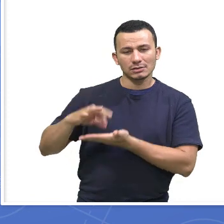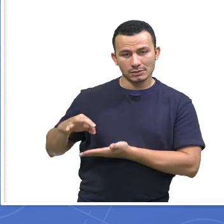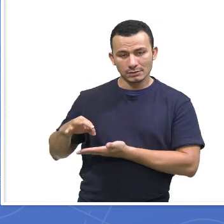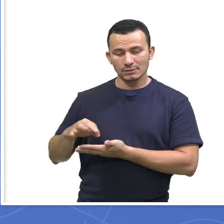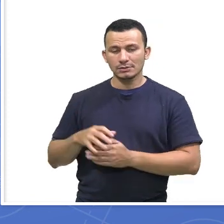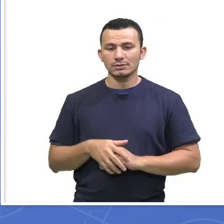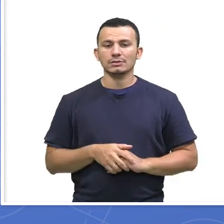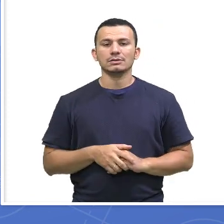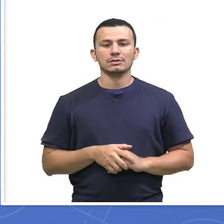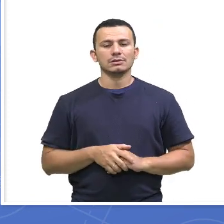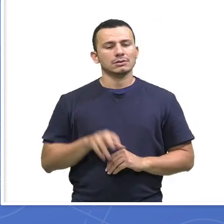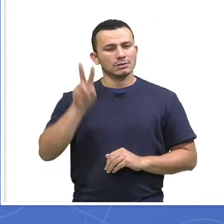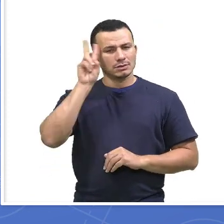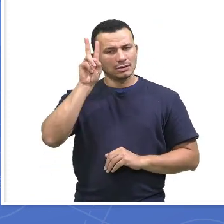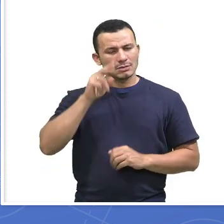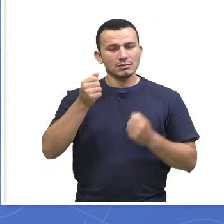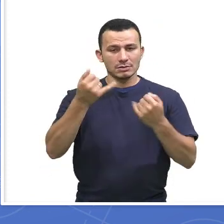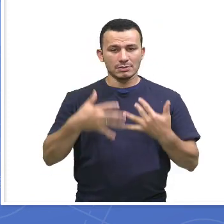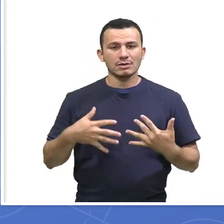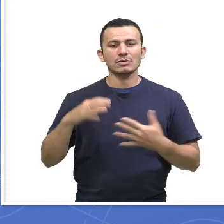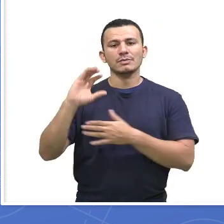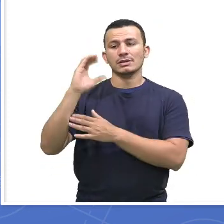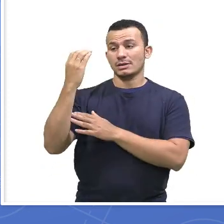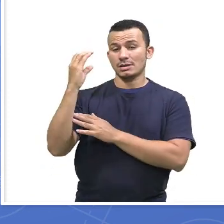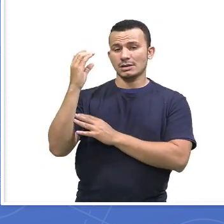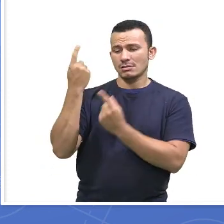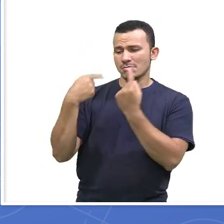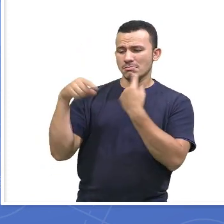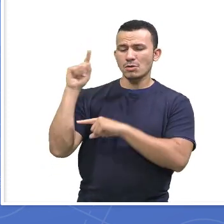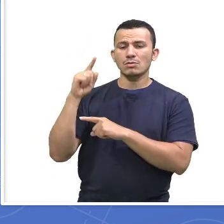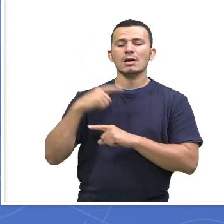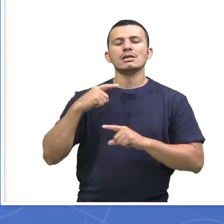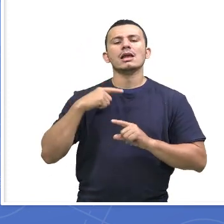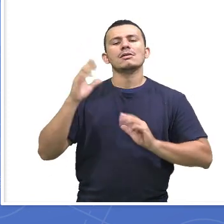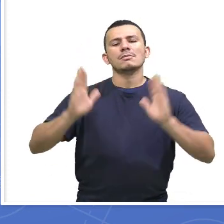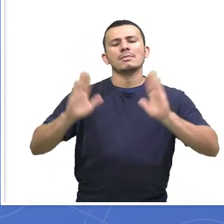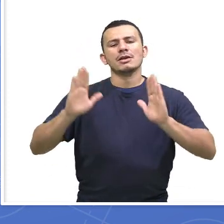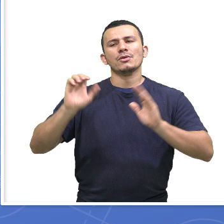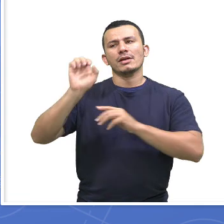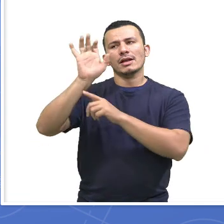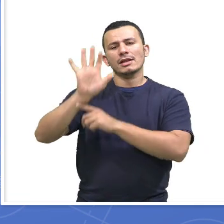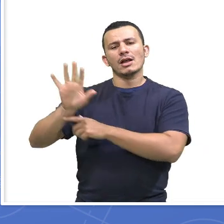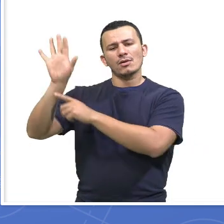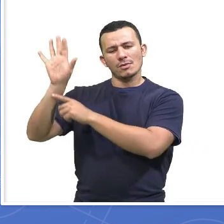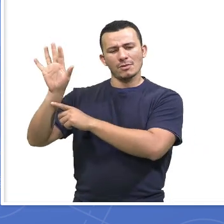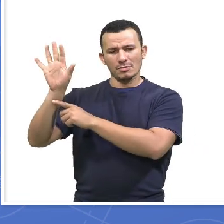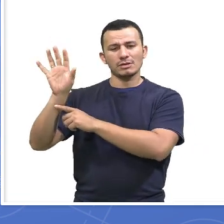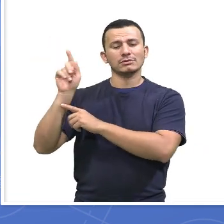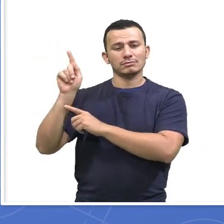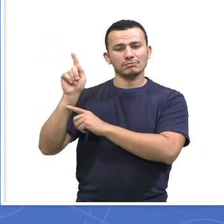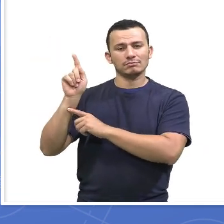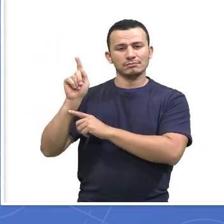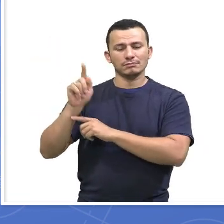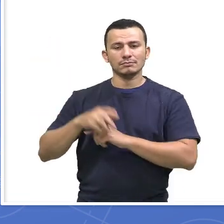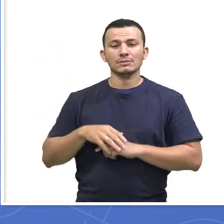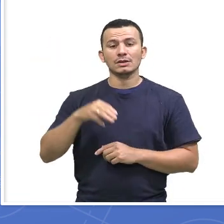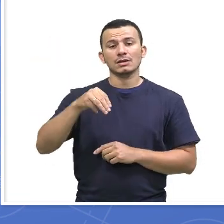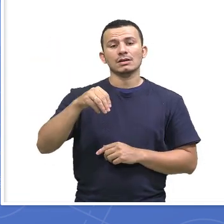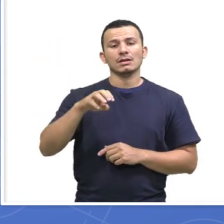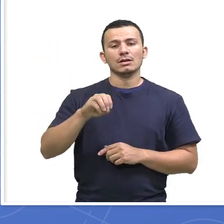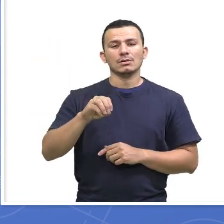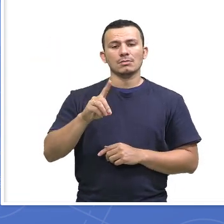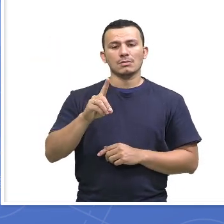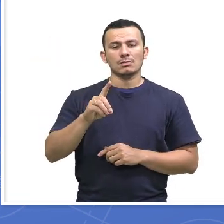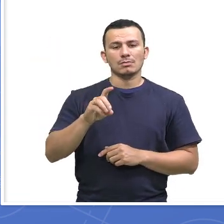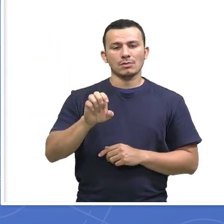Então nós estamos falando da Revolução Científica, né? Que foi ocorrida na Europa moderna. Essa palavra moderna já diz